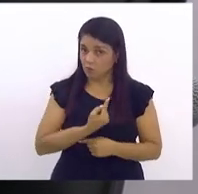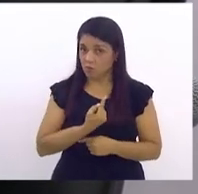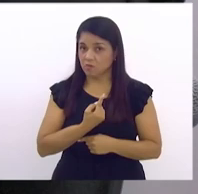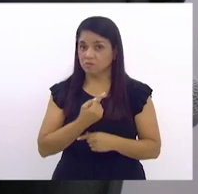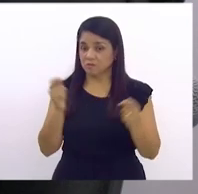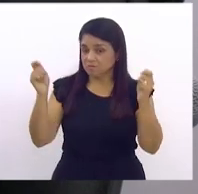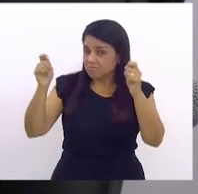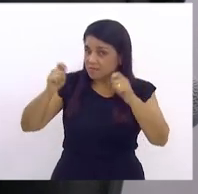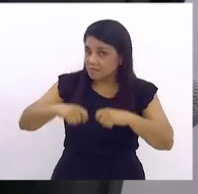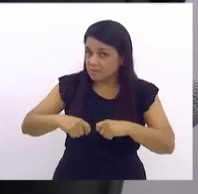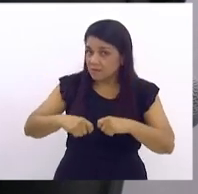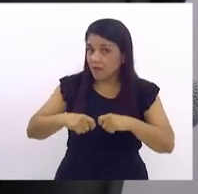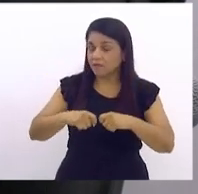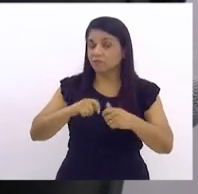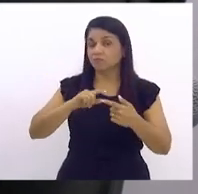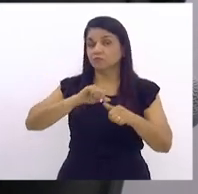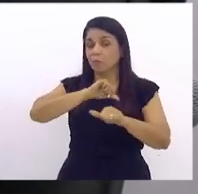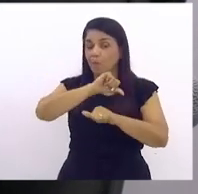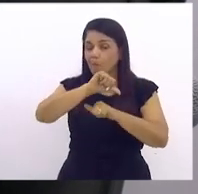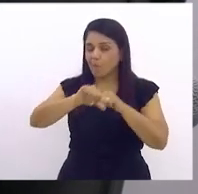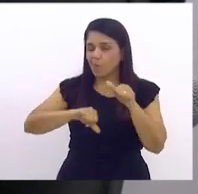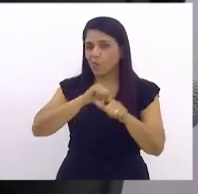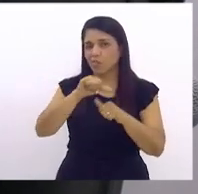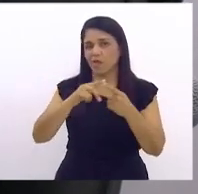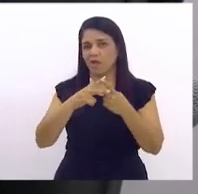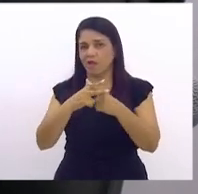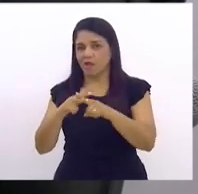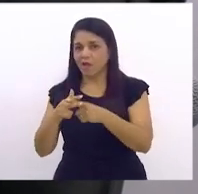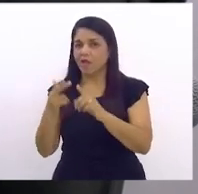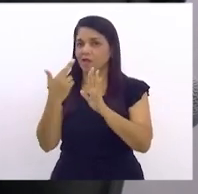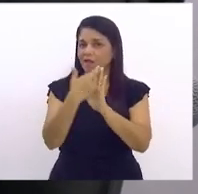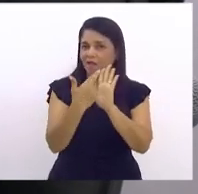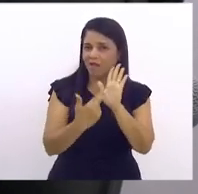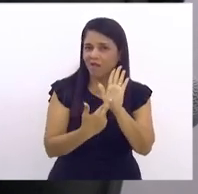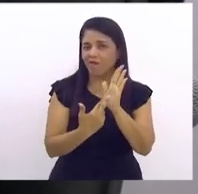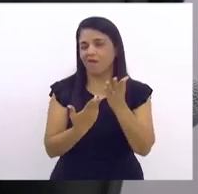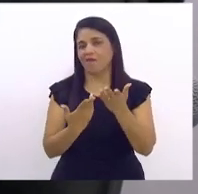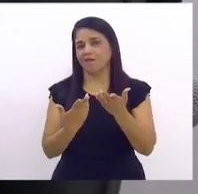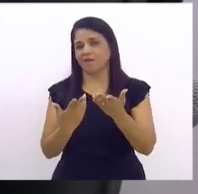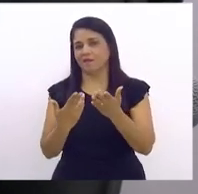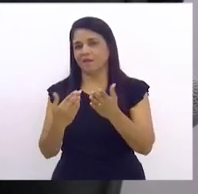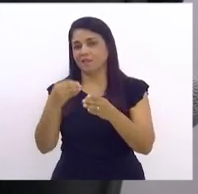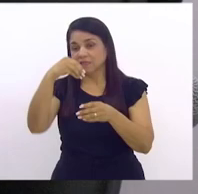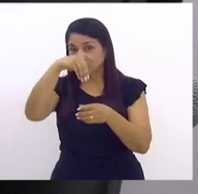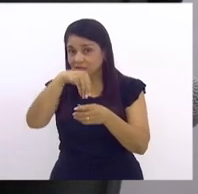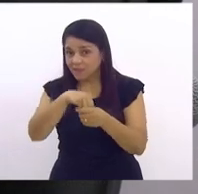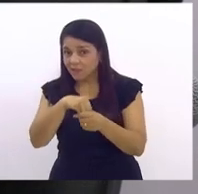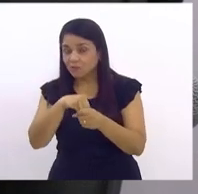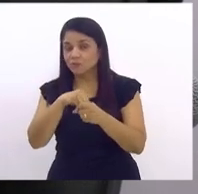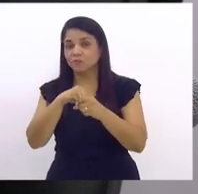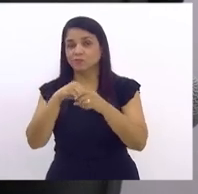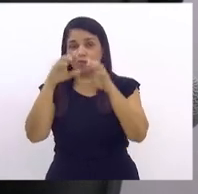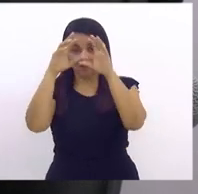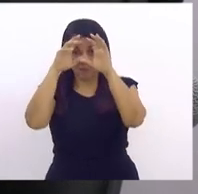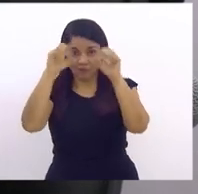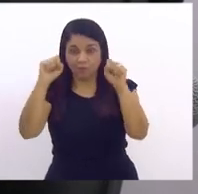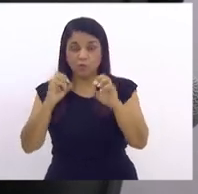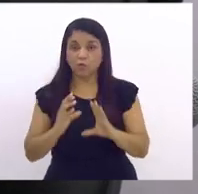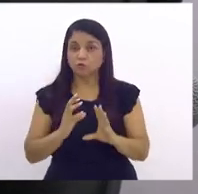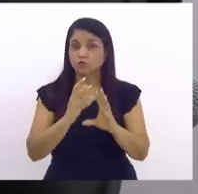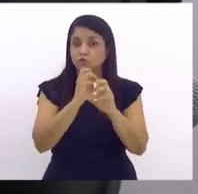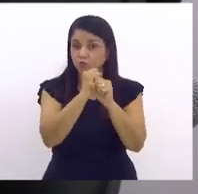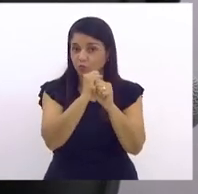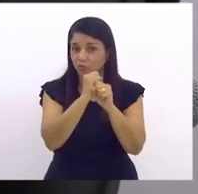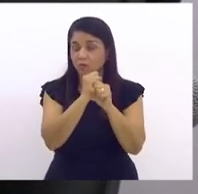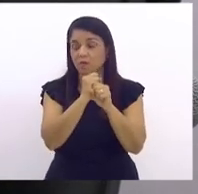nossa capacidade de alterar regimento ou regramento interno do Tribunal de Contas, que, por mais que